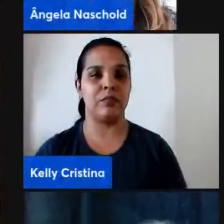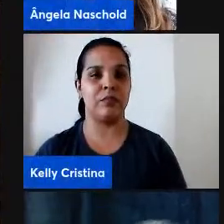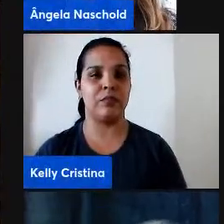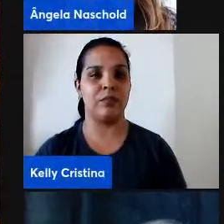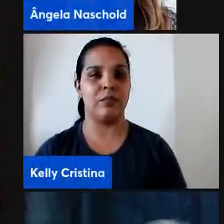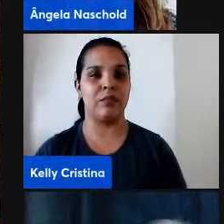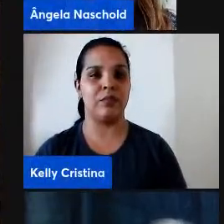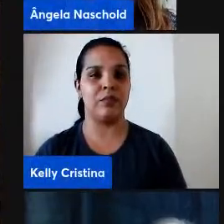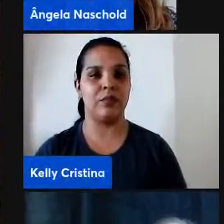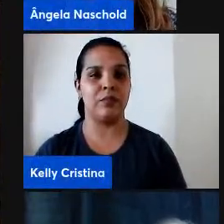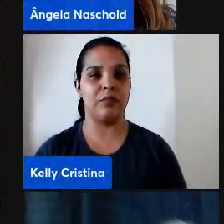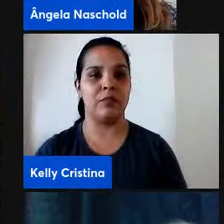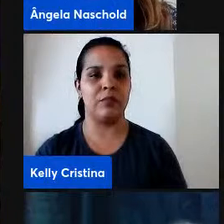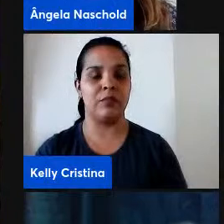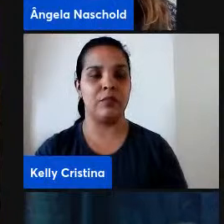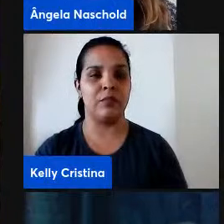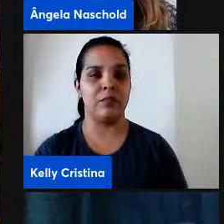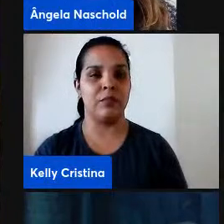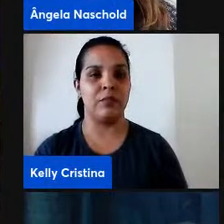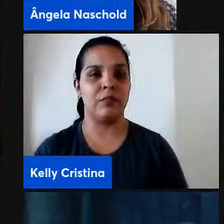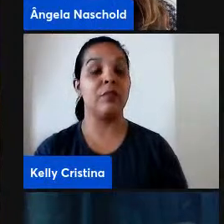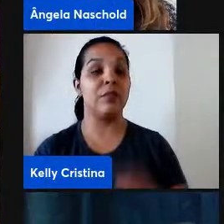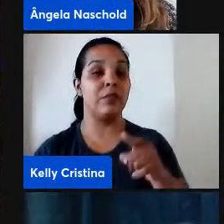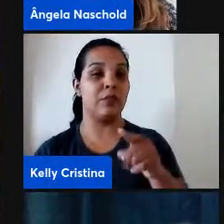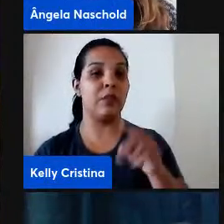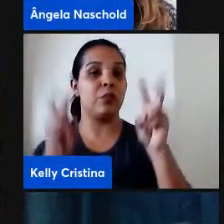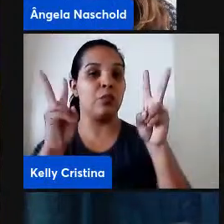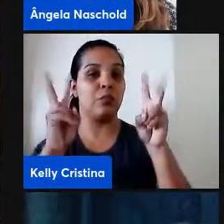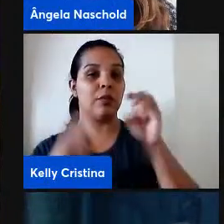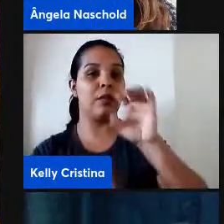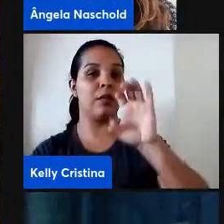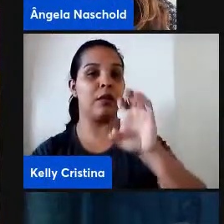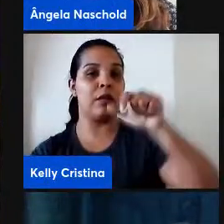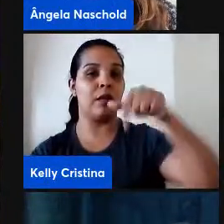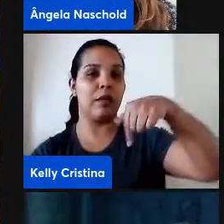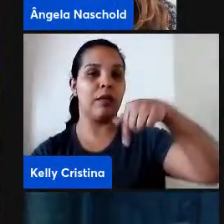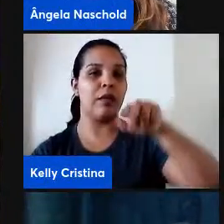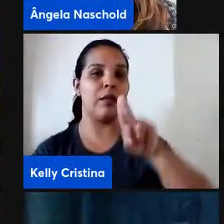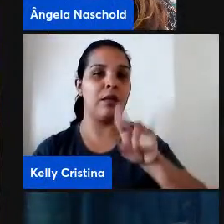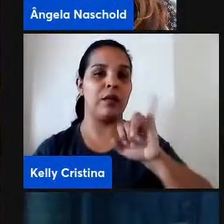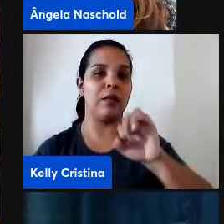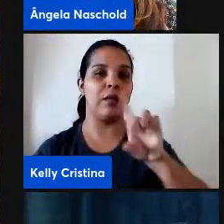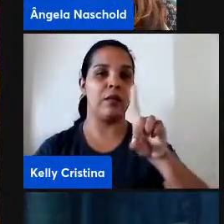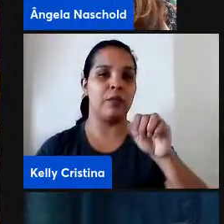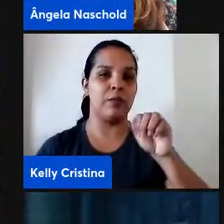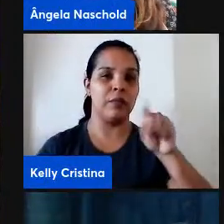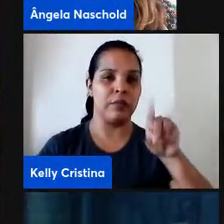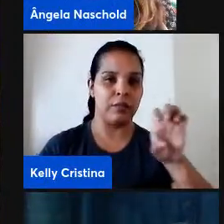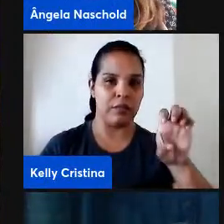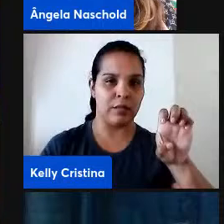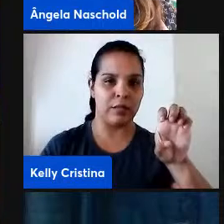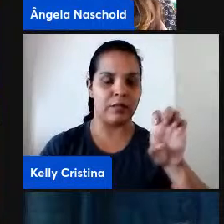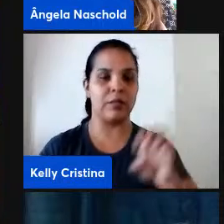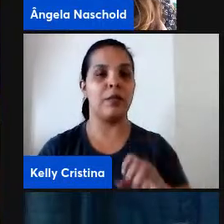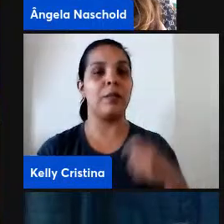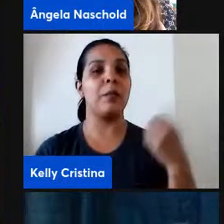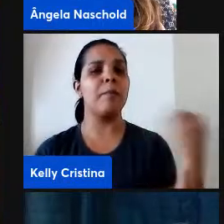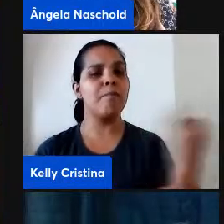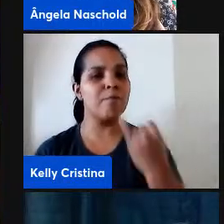como vocês colocaram, a equidade, né? Eu acho que é muito importante dar uma reforçada nisso,